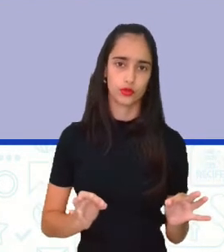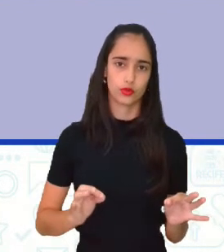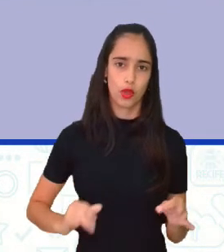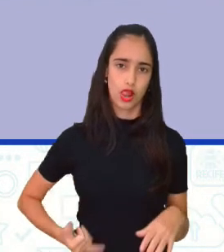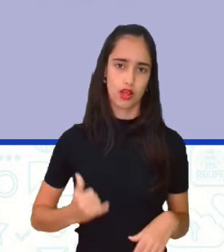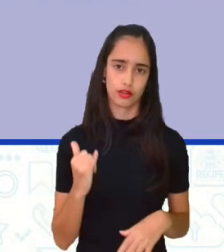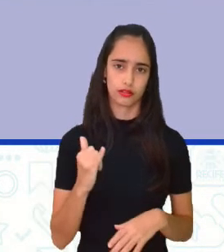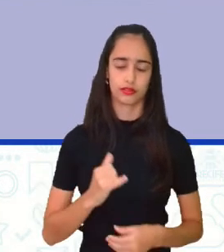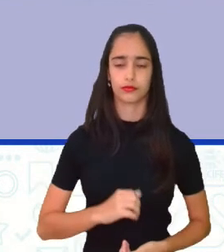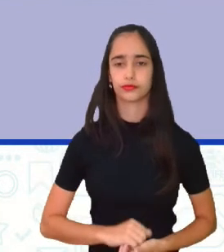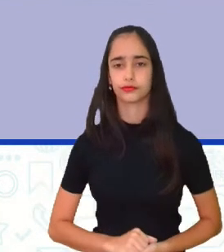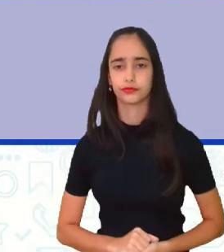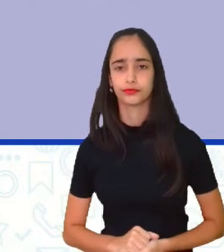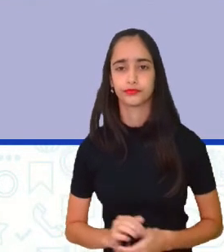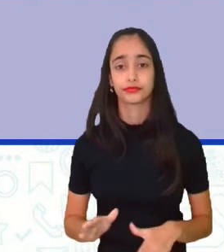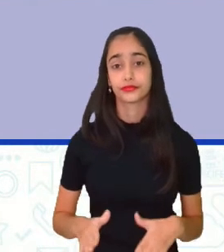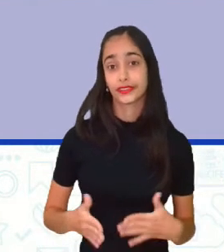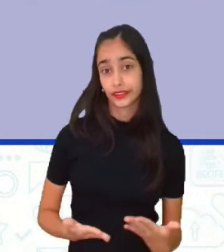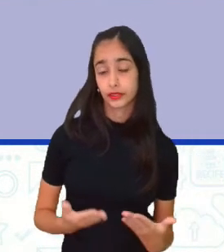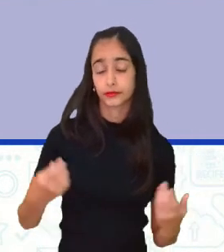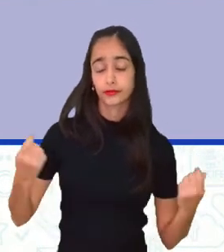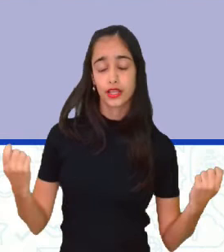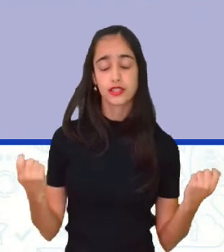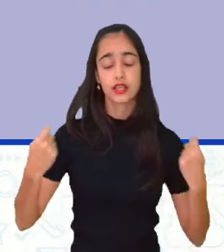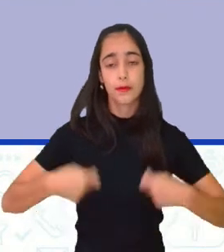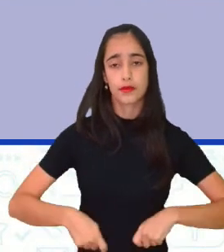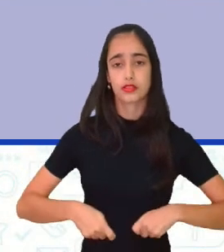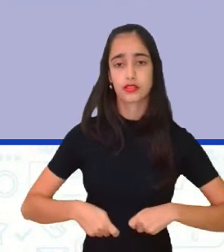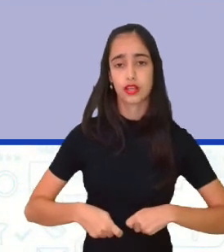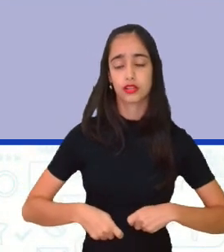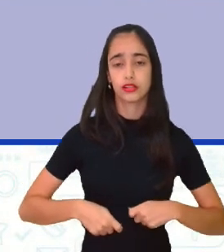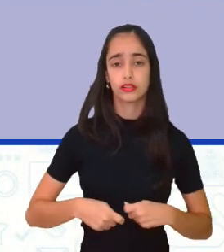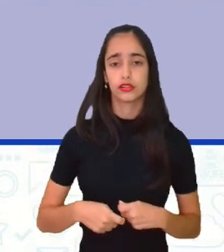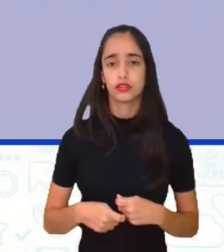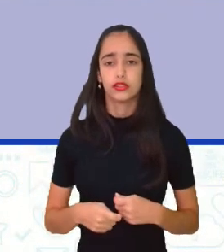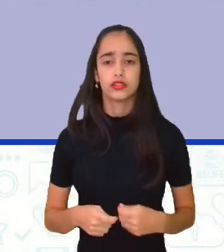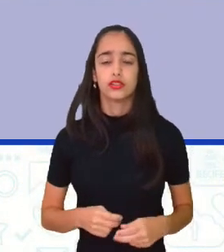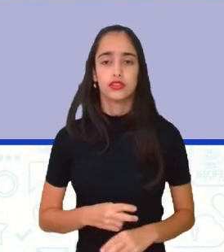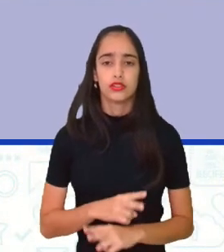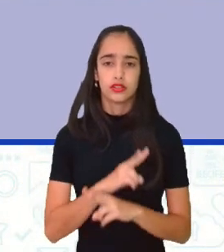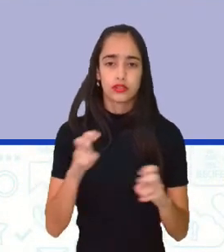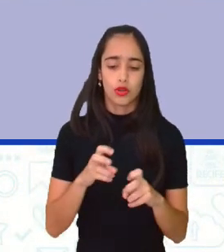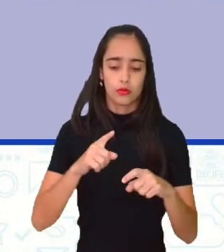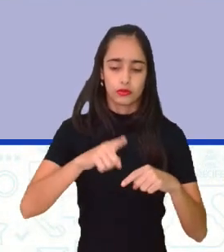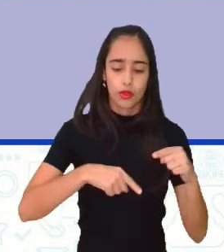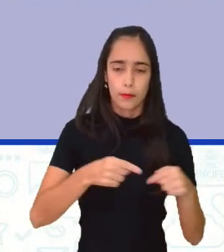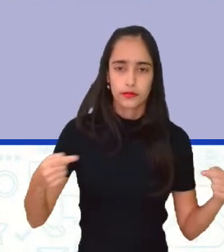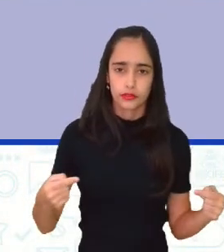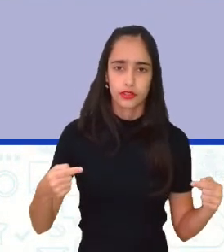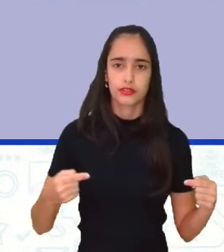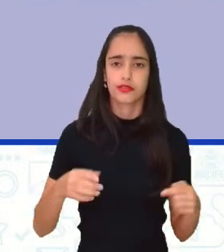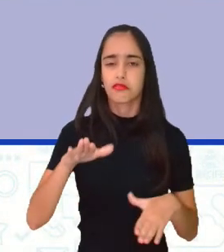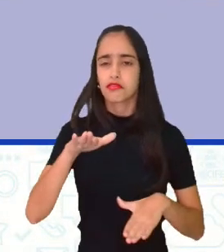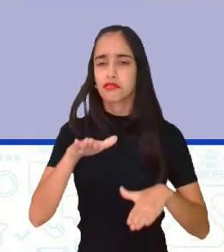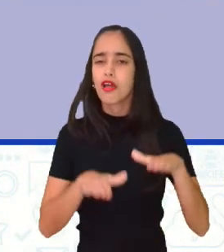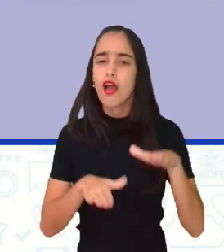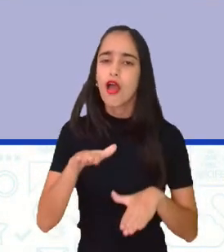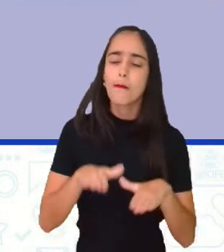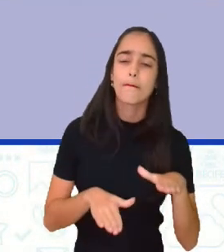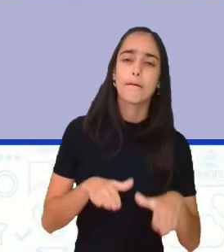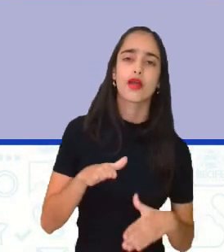corrente elétrica. E essa capacidade de condução elétrica dos materiais vai depender,